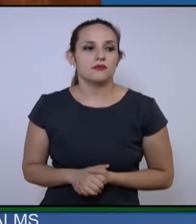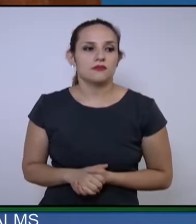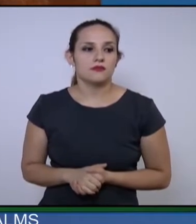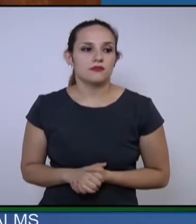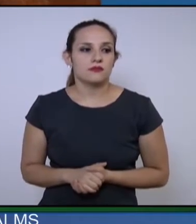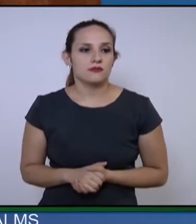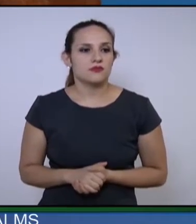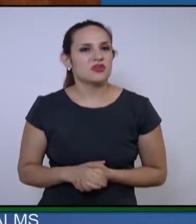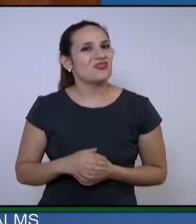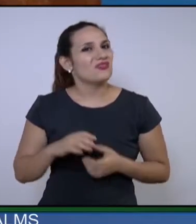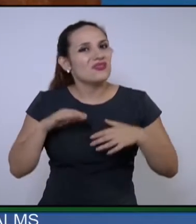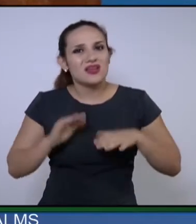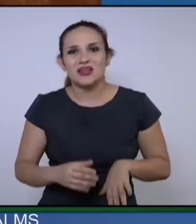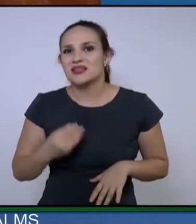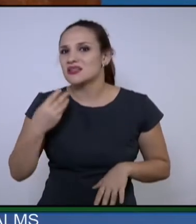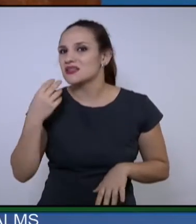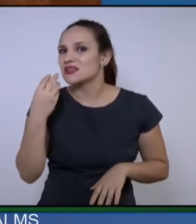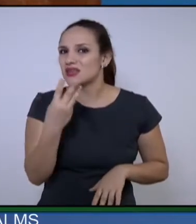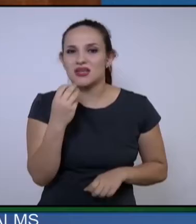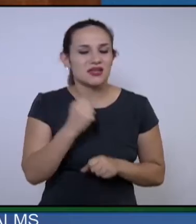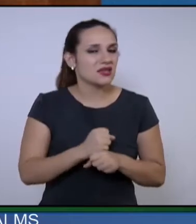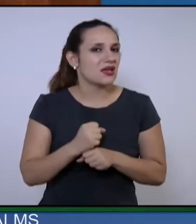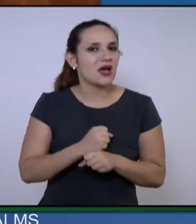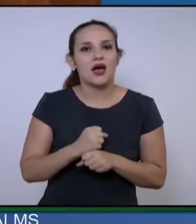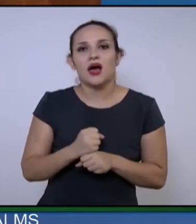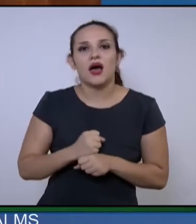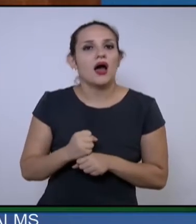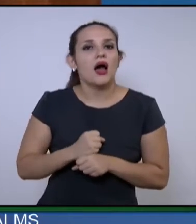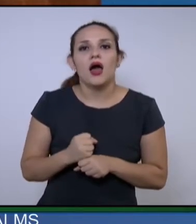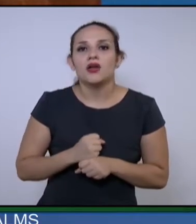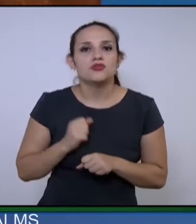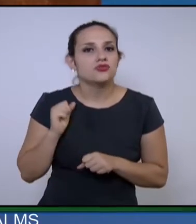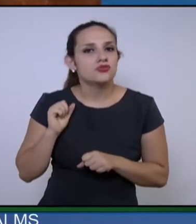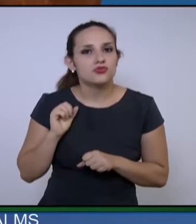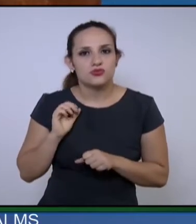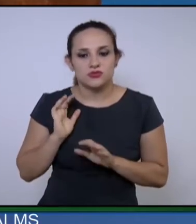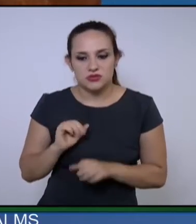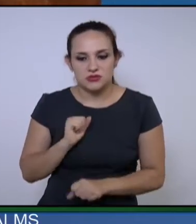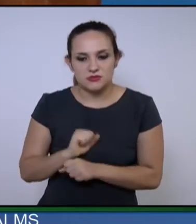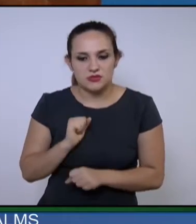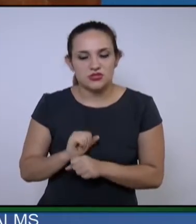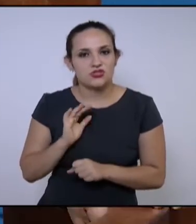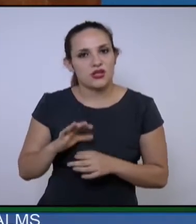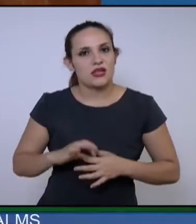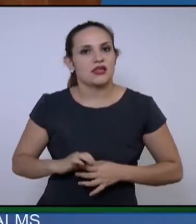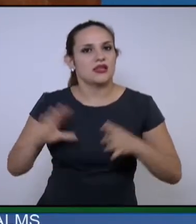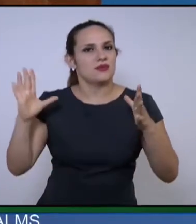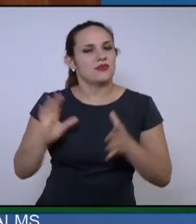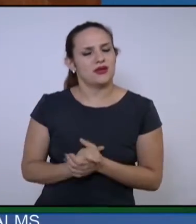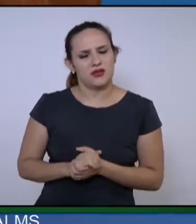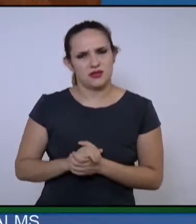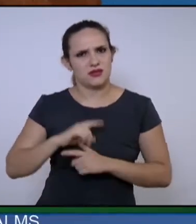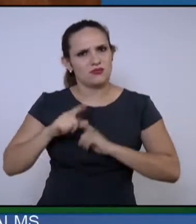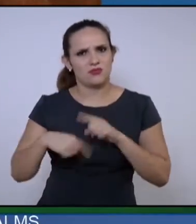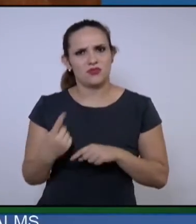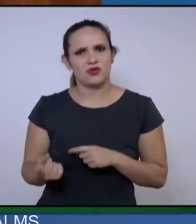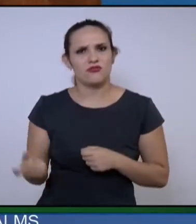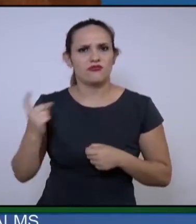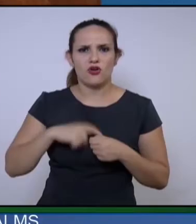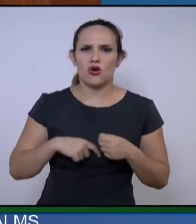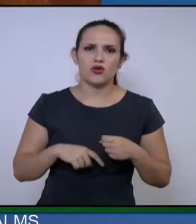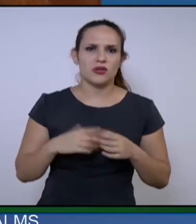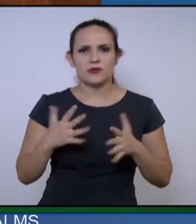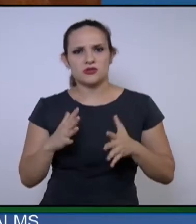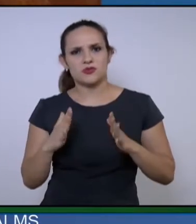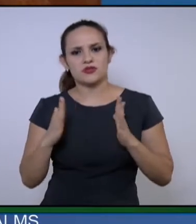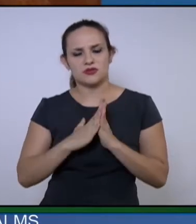6, em 3 anos, ele já tem condições de ter a primeira progressão. E aí com 6, ele já está no regime aberto. Aí o caso da